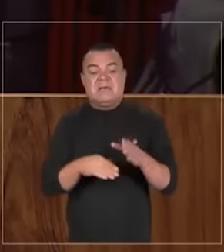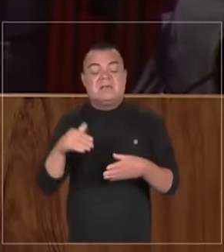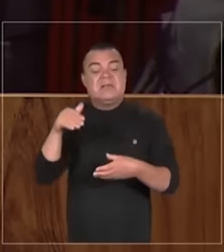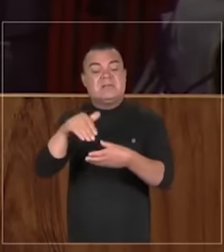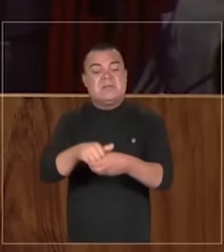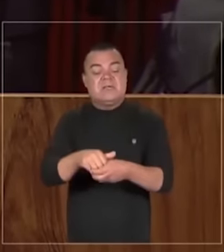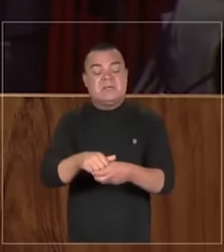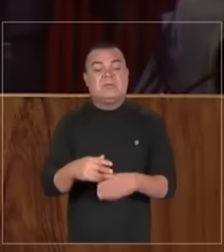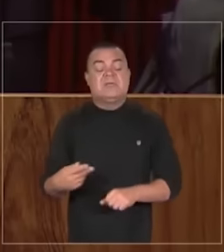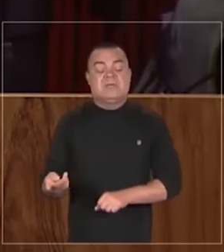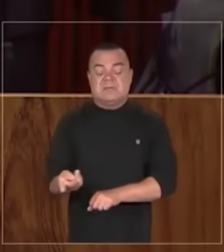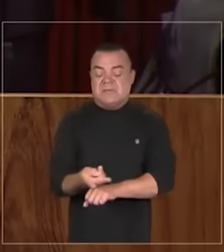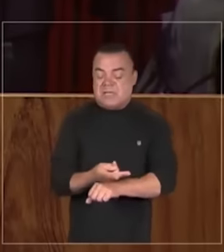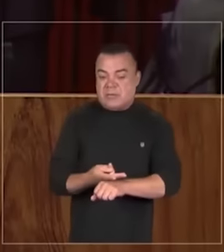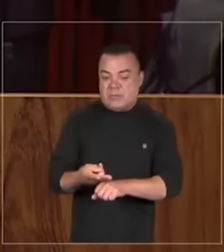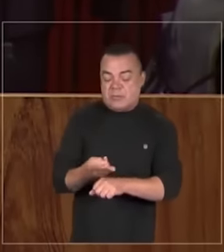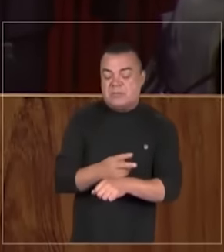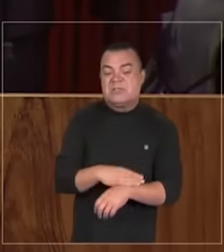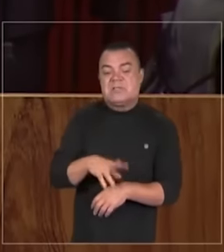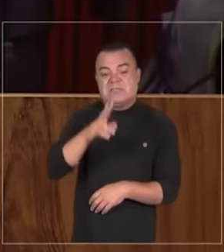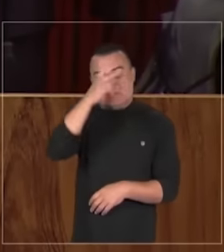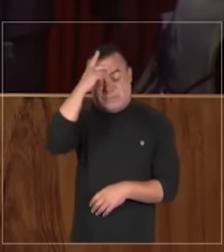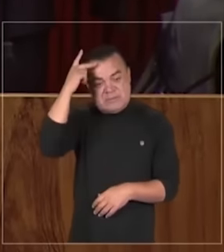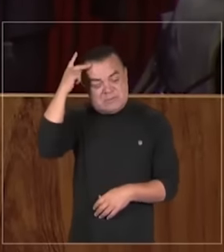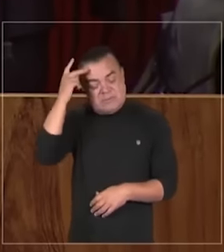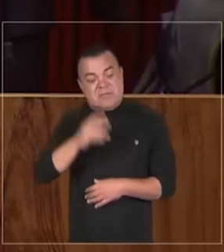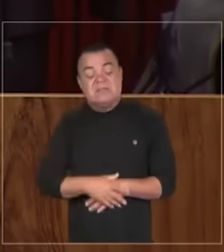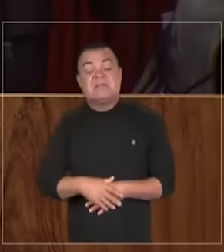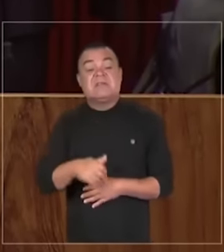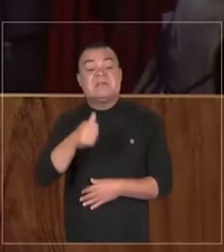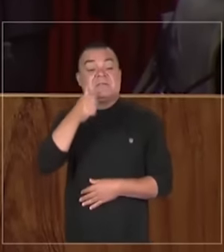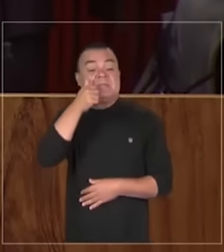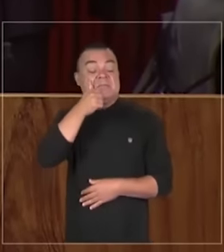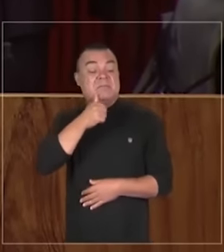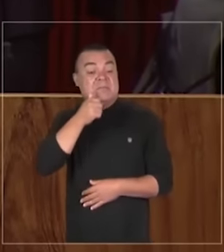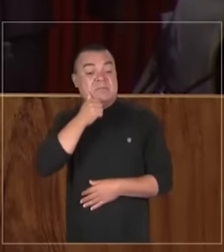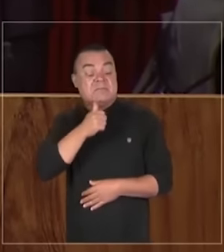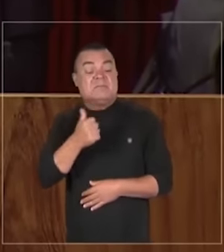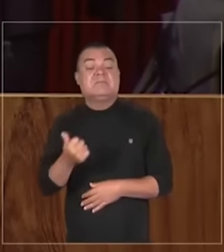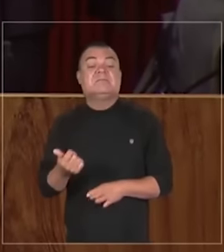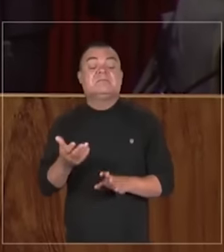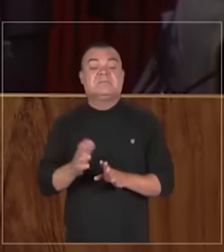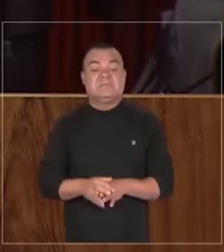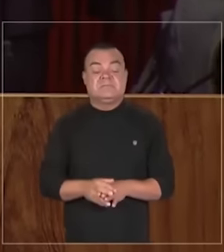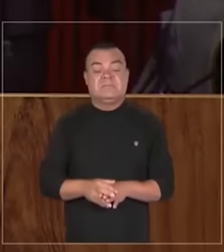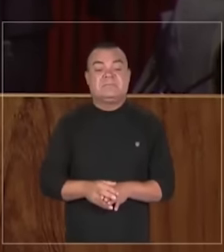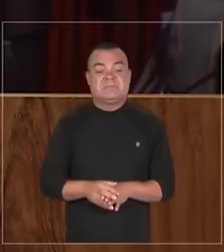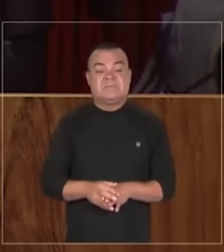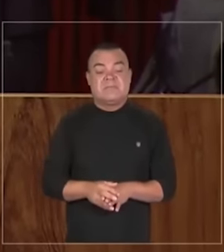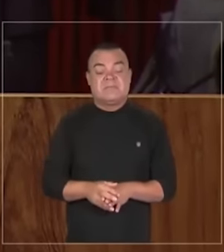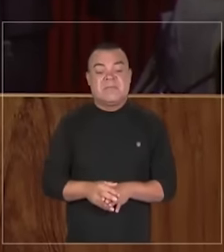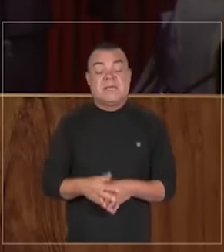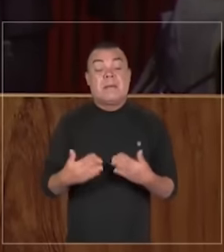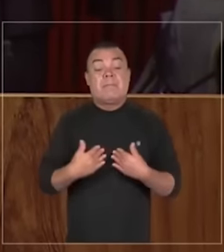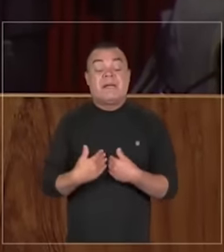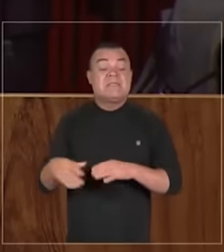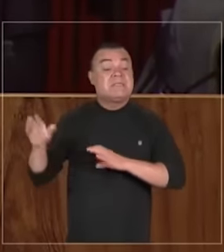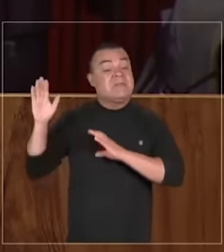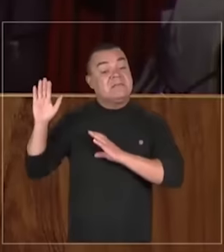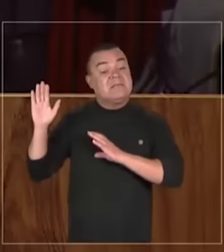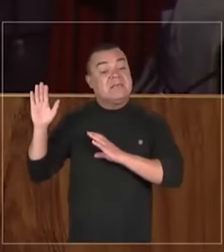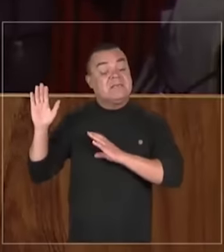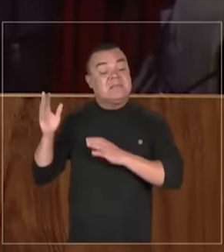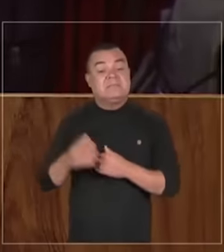pessoas do gênero feminino que se disponham a se candidatar. E ali se tem